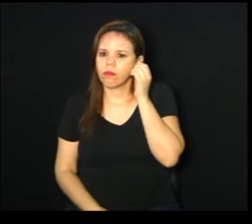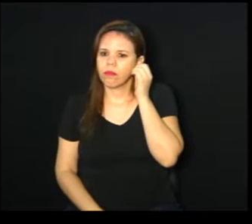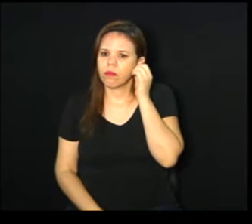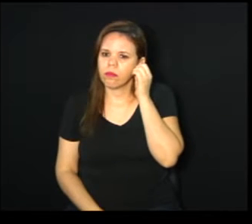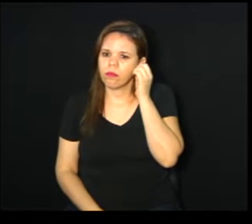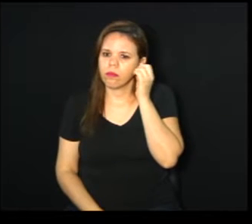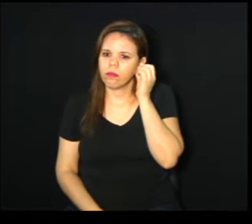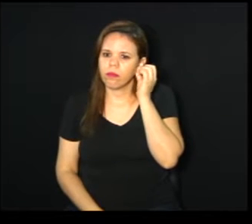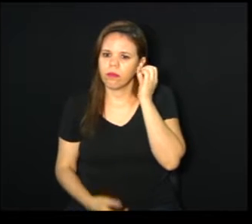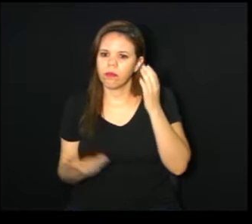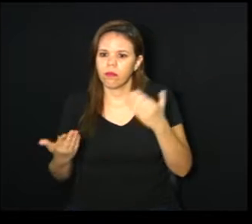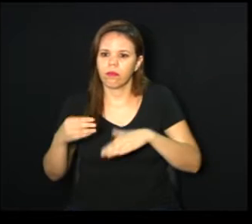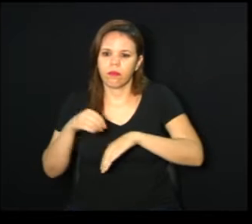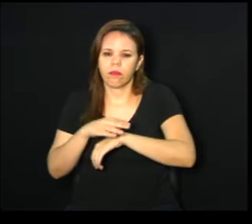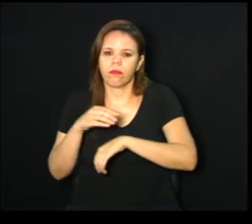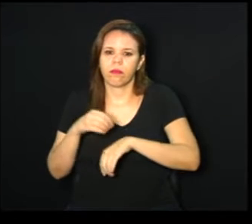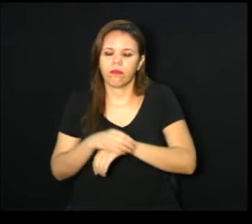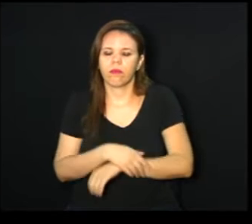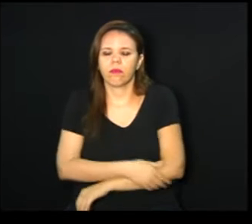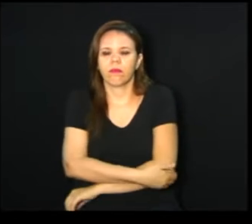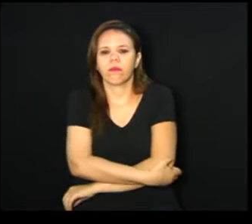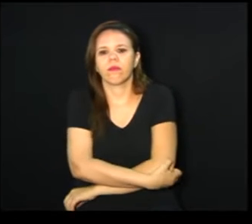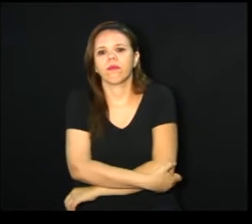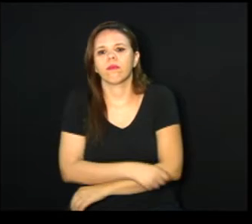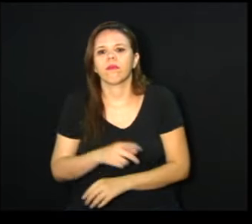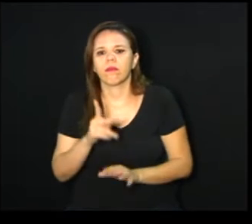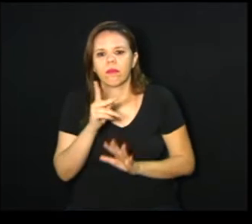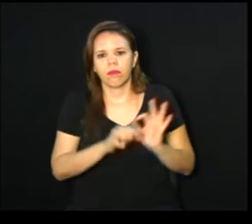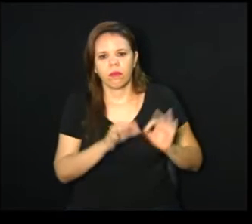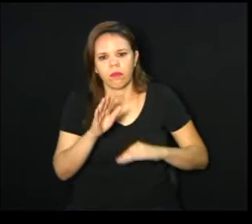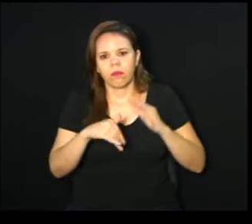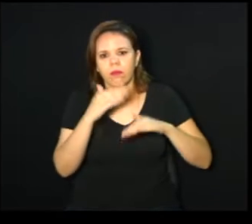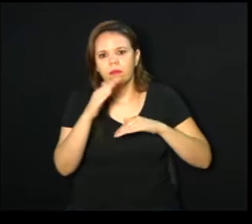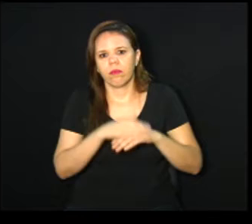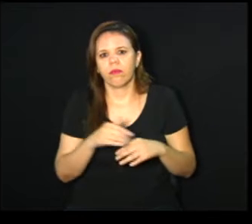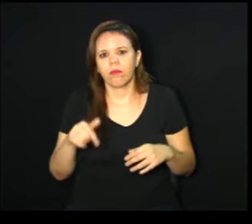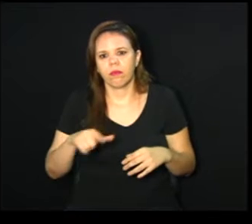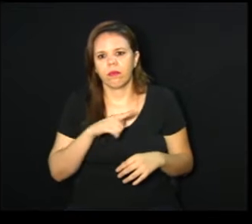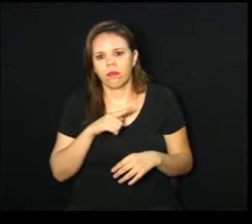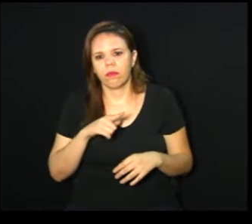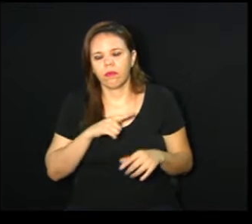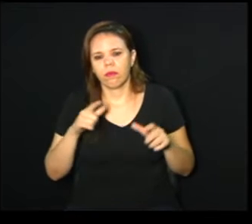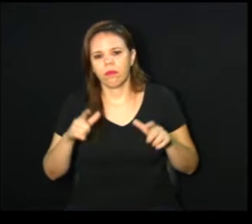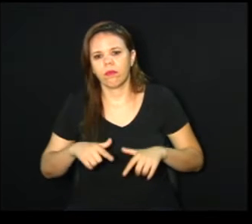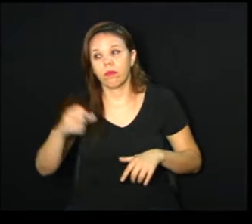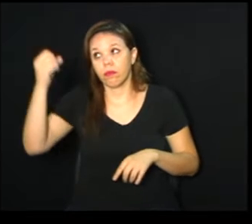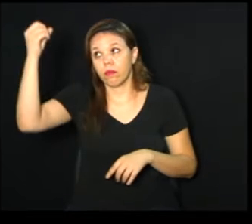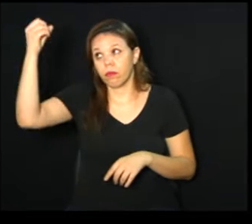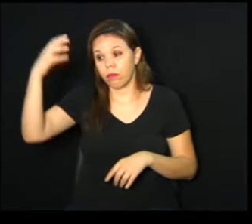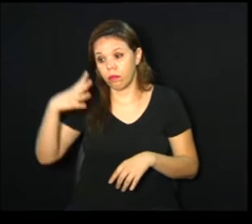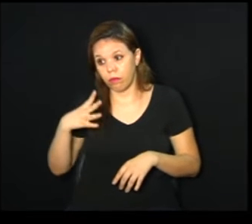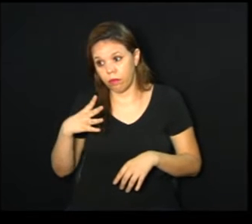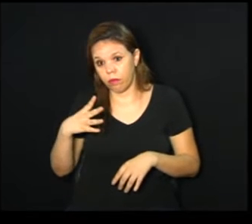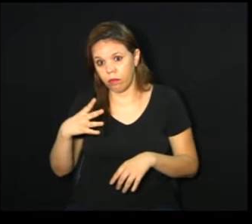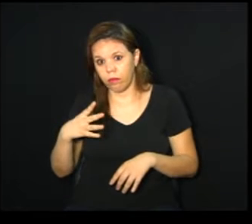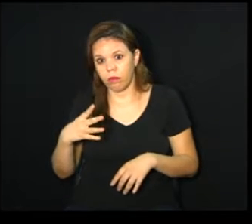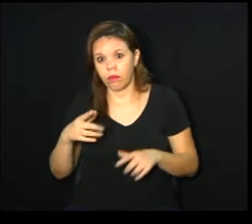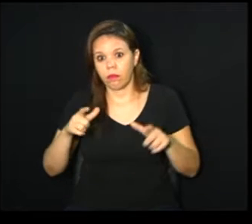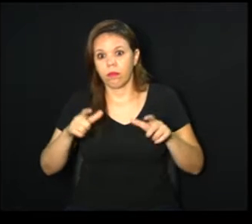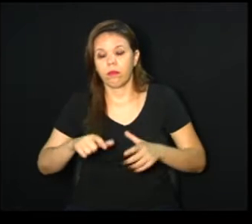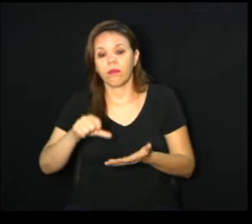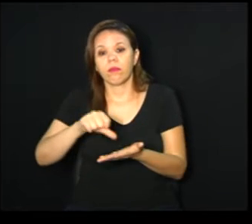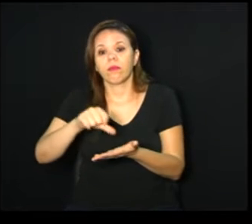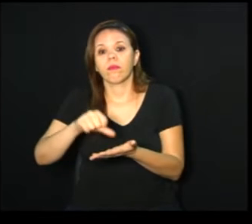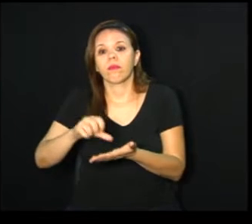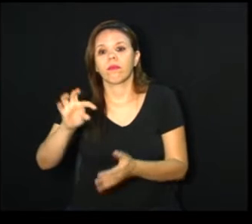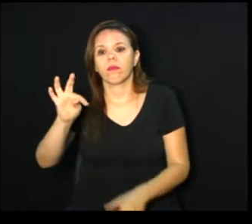Agora, repassando um pouco cada subprojeto que nós desenvolvemos, aqui nós temos a usina solar de Tanquinho. Como eu disse anteriormente, nós instalamos